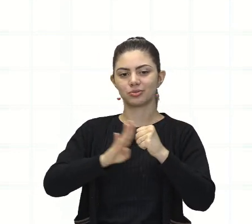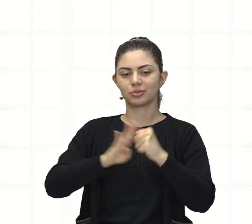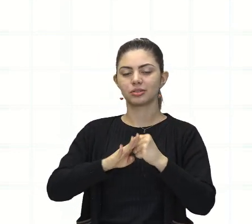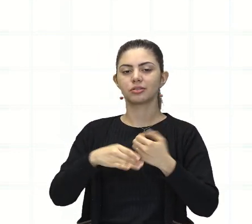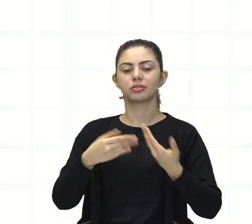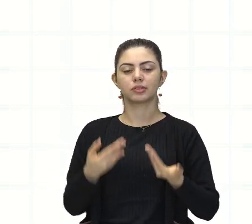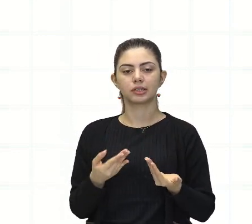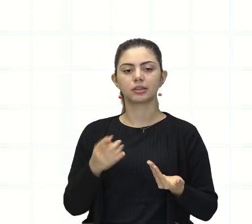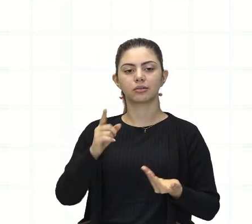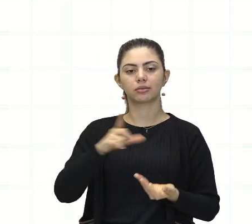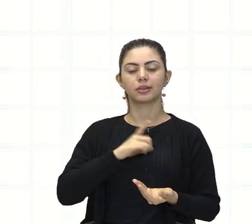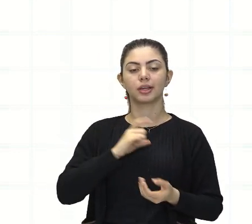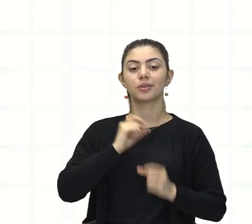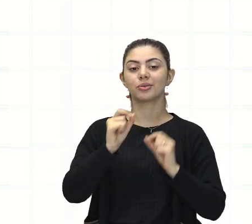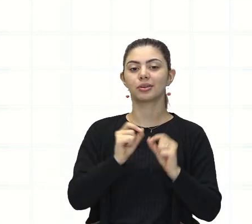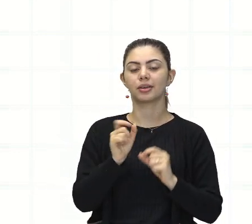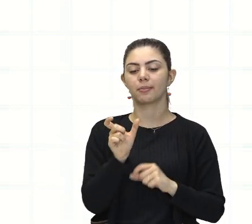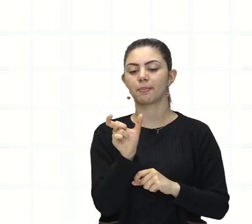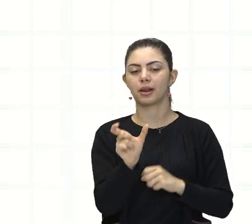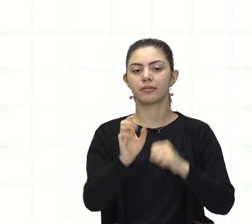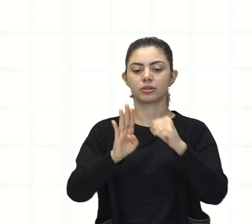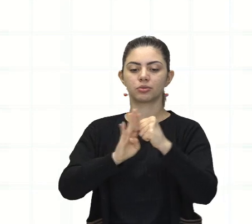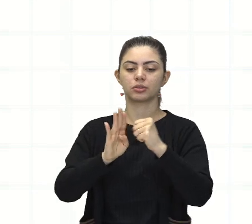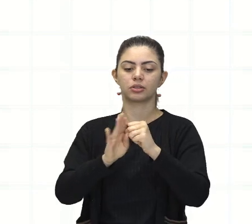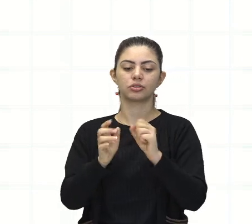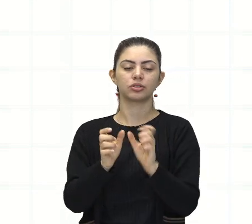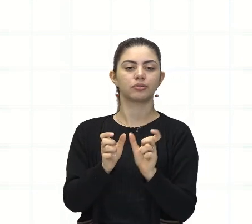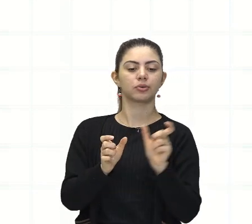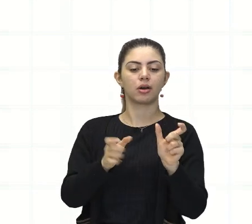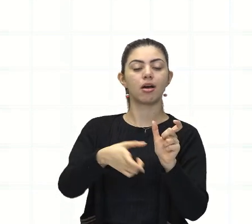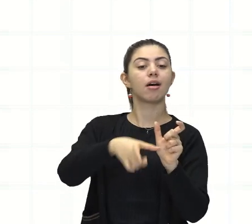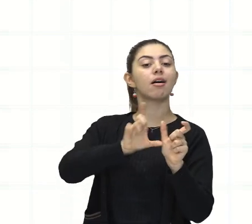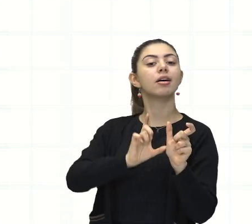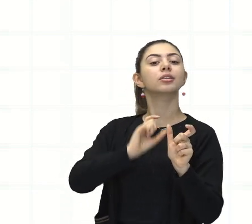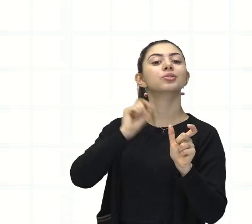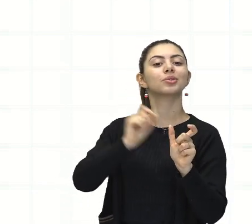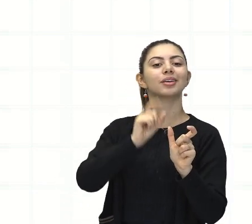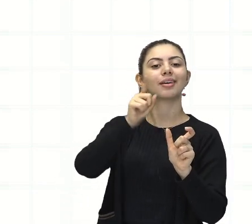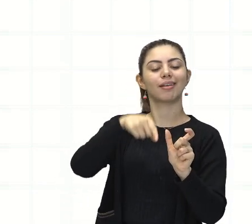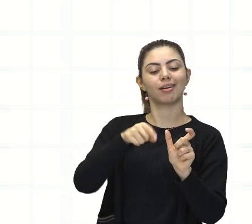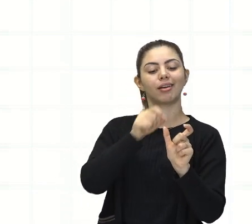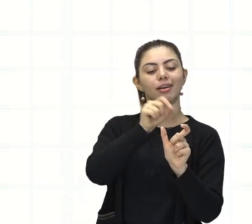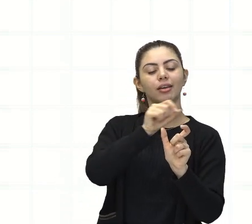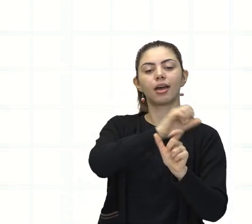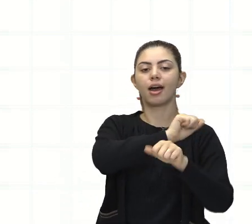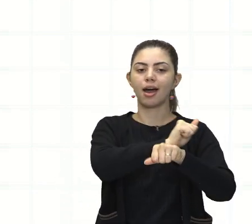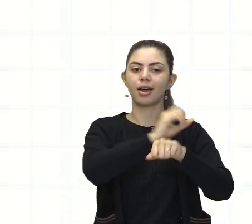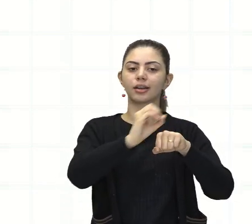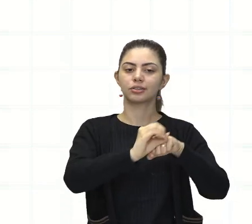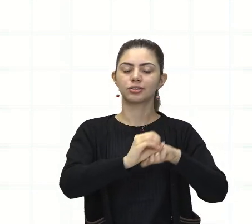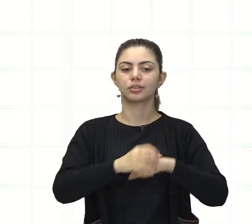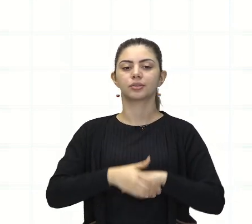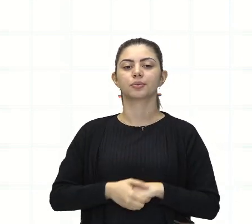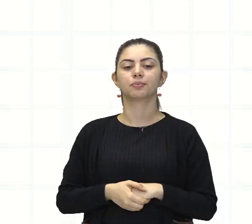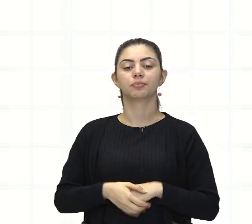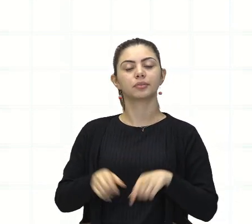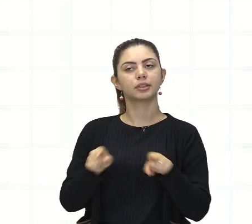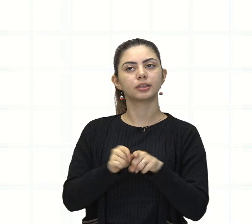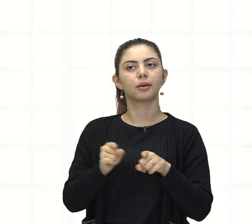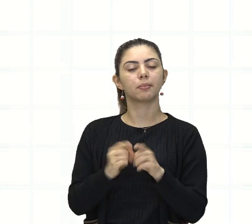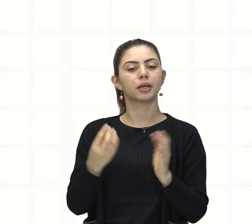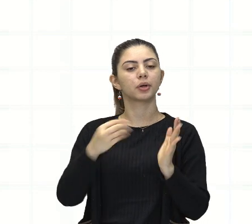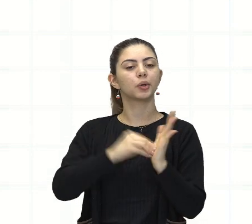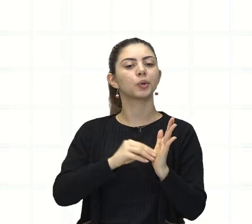temos o artigo. Quando ele colocou também para nós, lá naquele contexto poético,